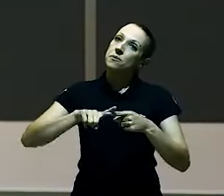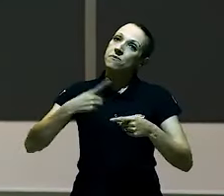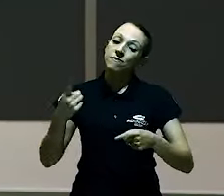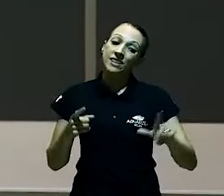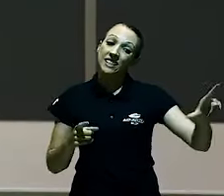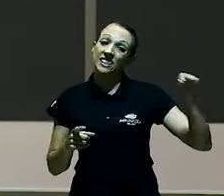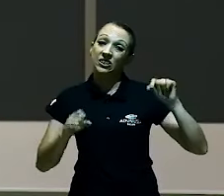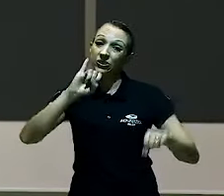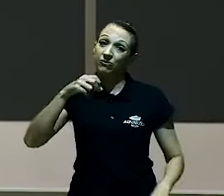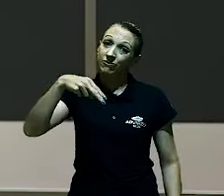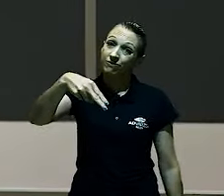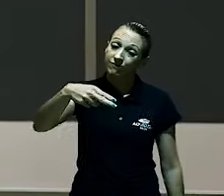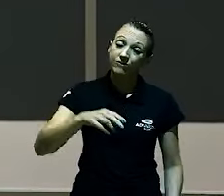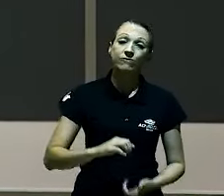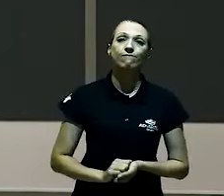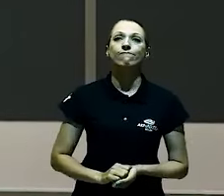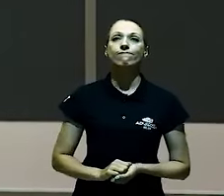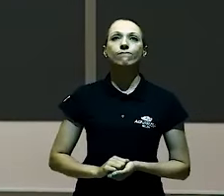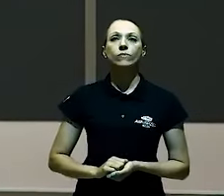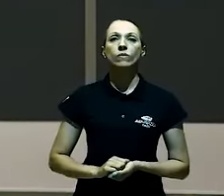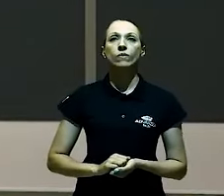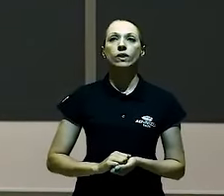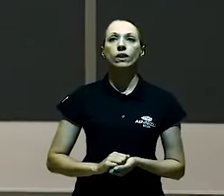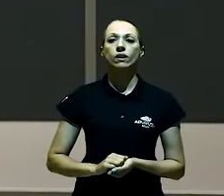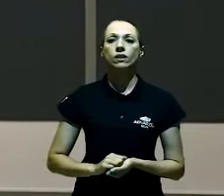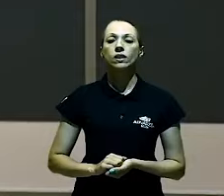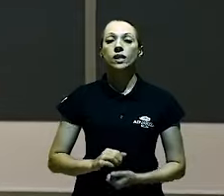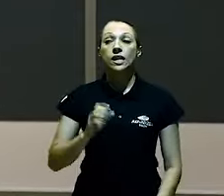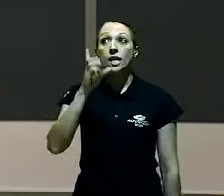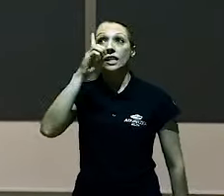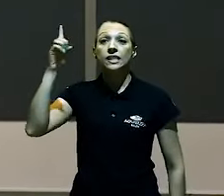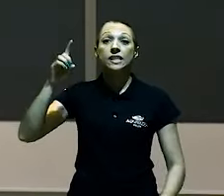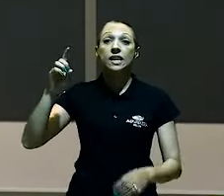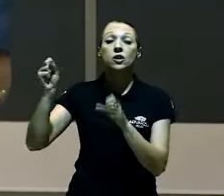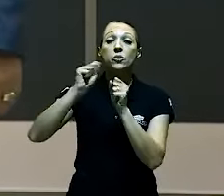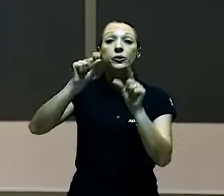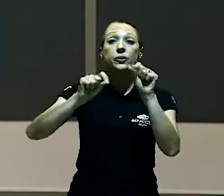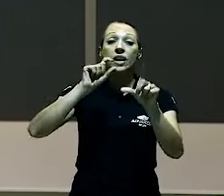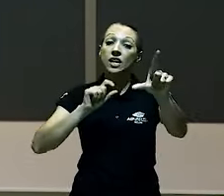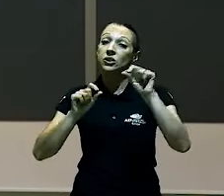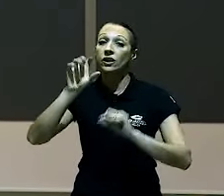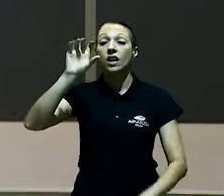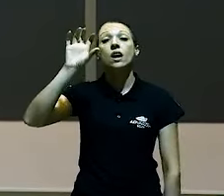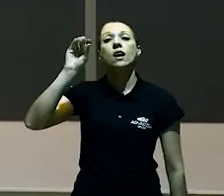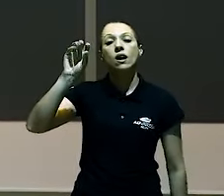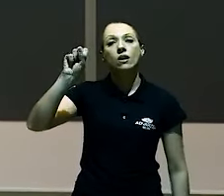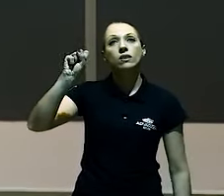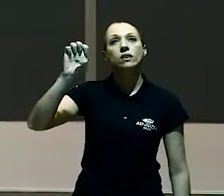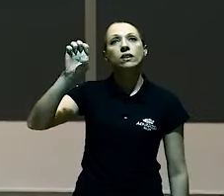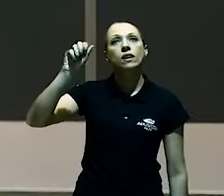Vai, eu vou chamar Oséias. Oséias é peitudo, ele teve coragem de casar com a prostituta para cumprir o chamado. Jonas, não quero mais conversa com